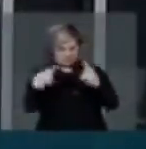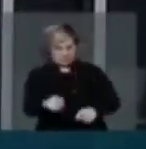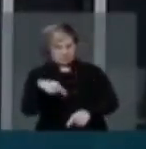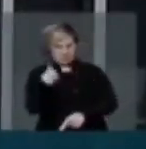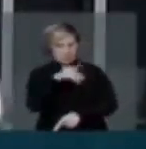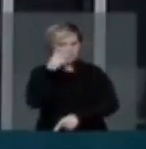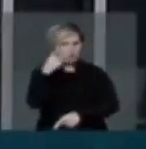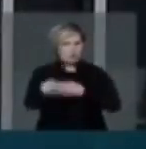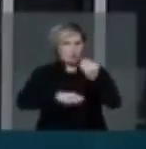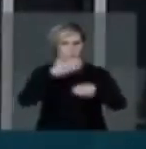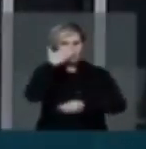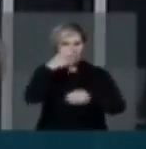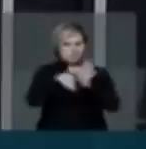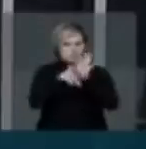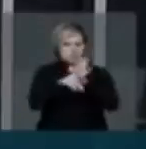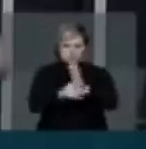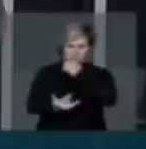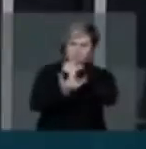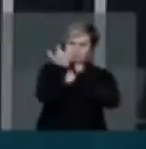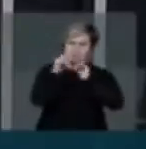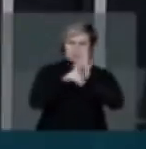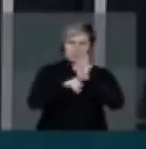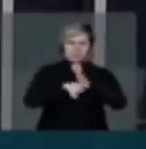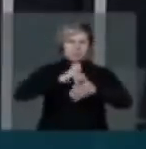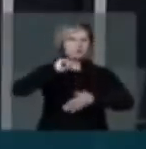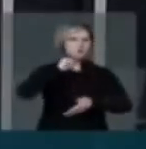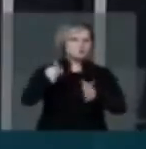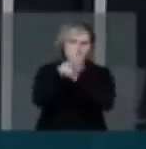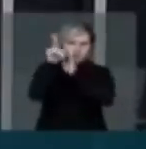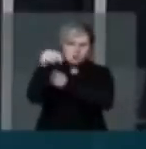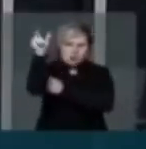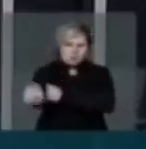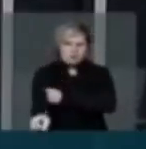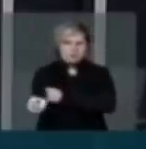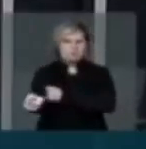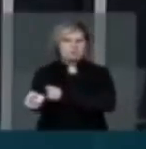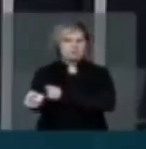como prostitutos e adúlteros, podres, sujo, como ele é.